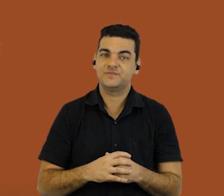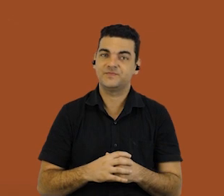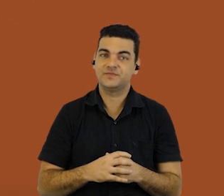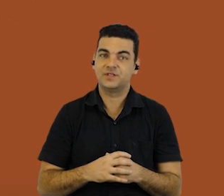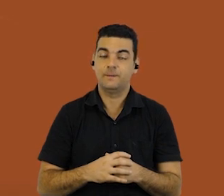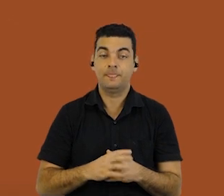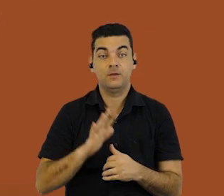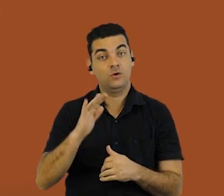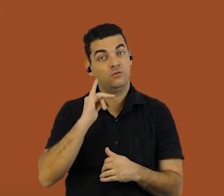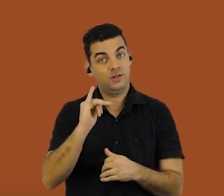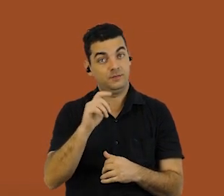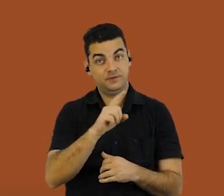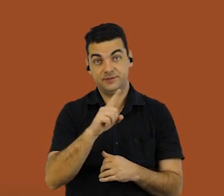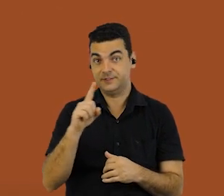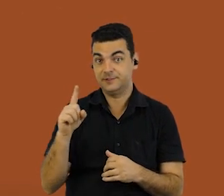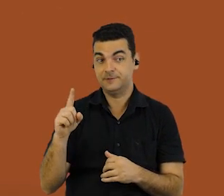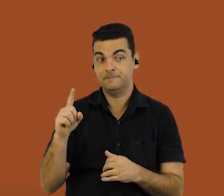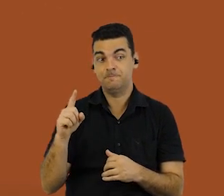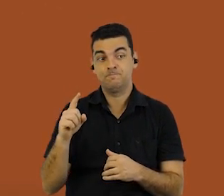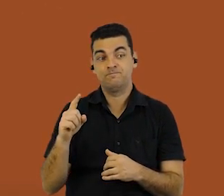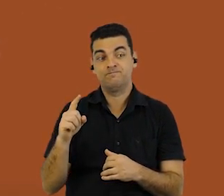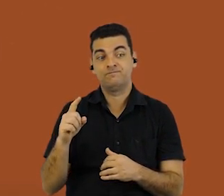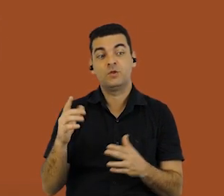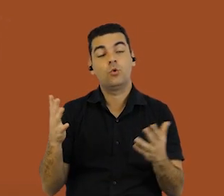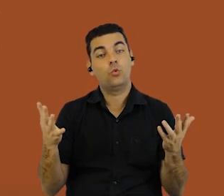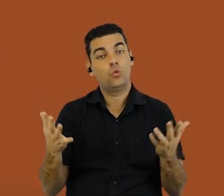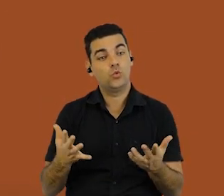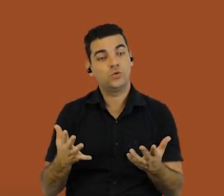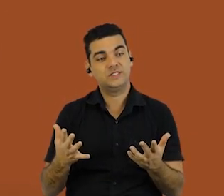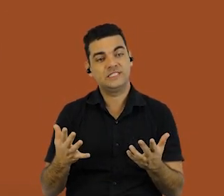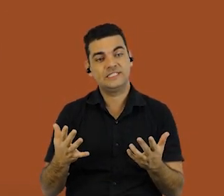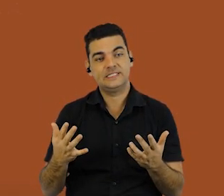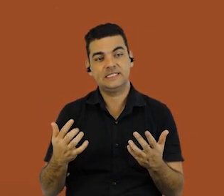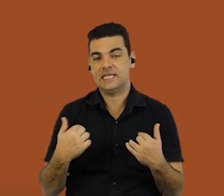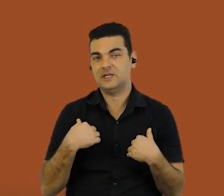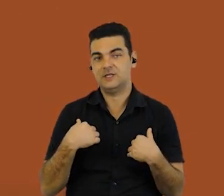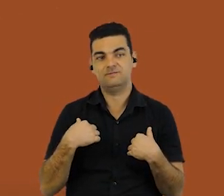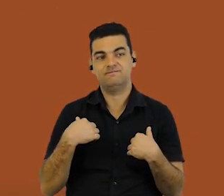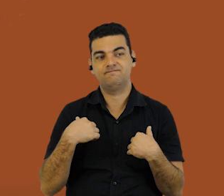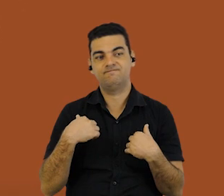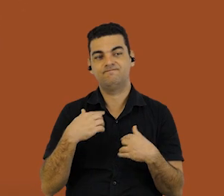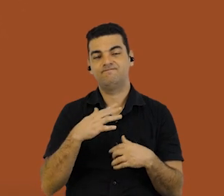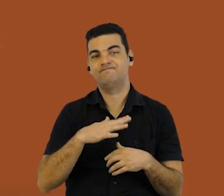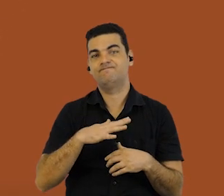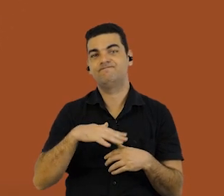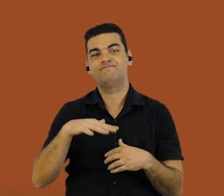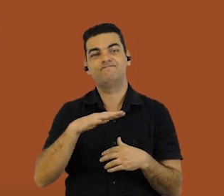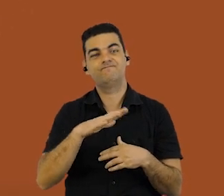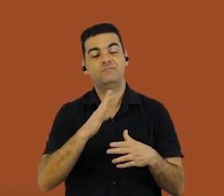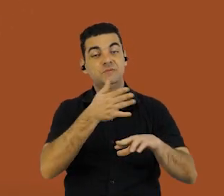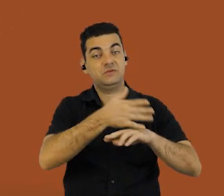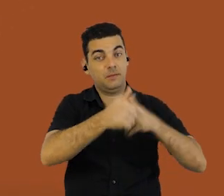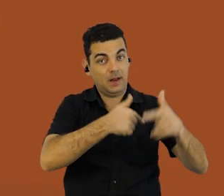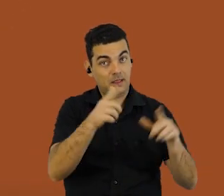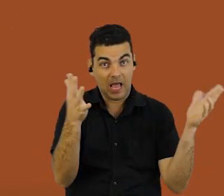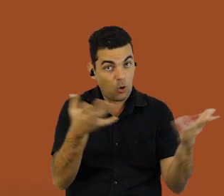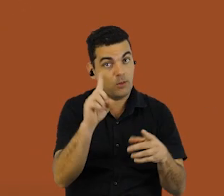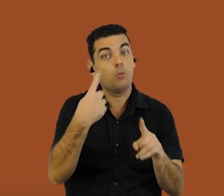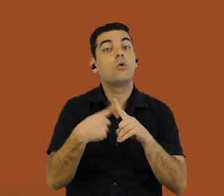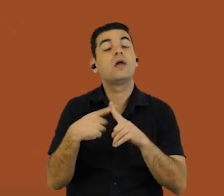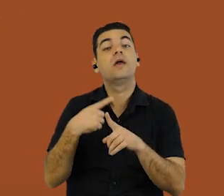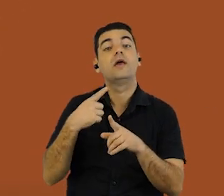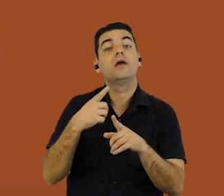Inicialmente, eu acho importante dizer que, no momento, eu encontro-me afastado do campus porque eu estou licenciado para o doutoramento, né?